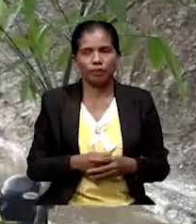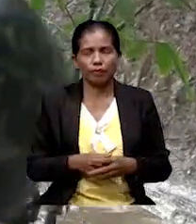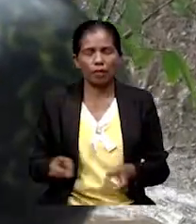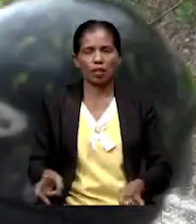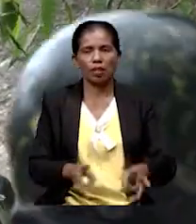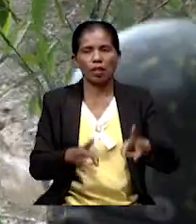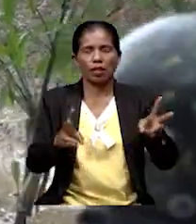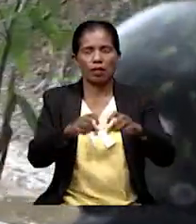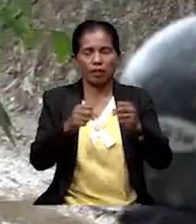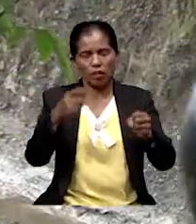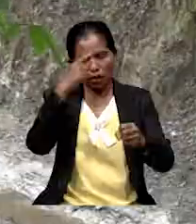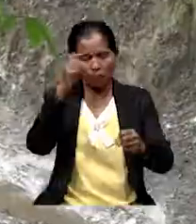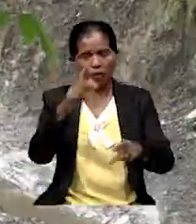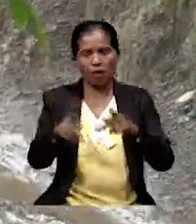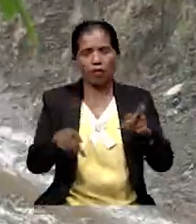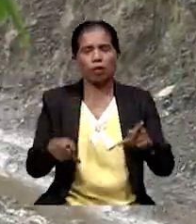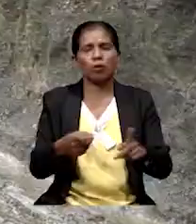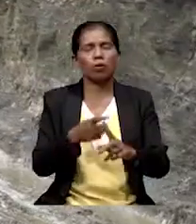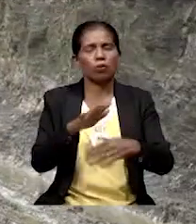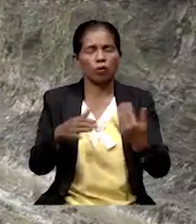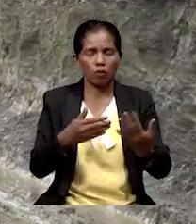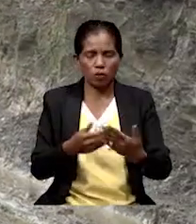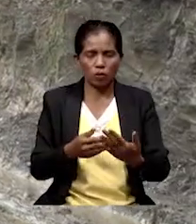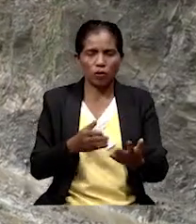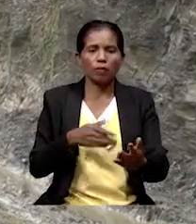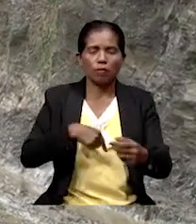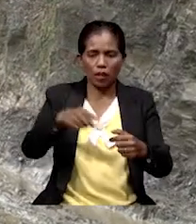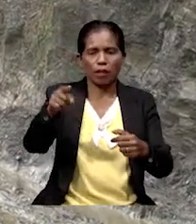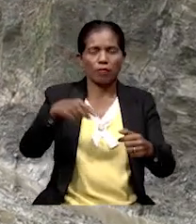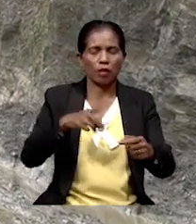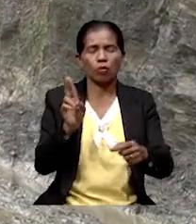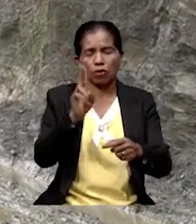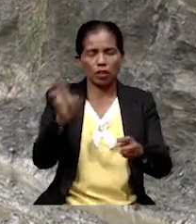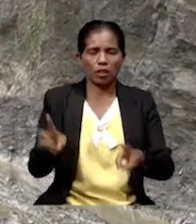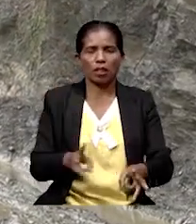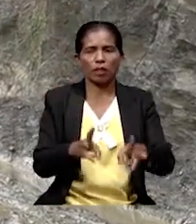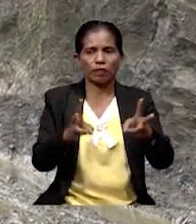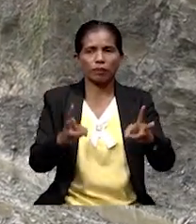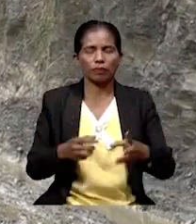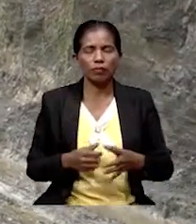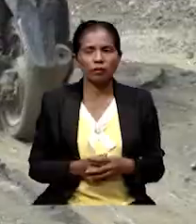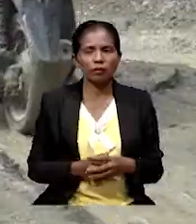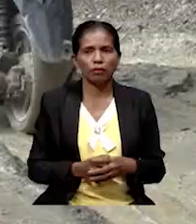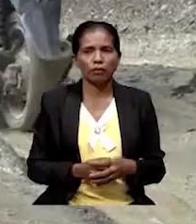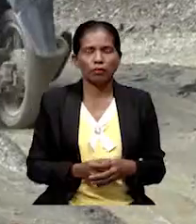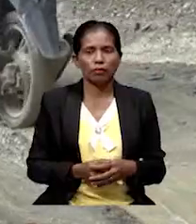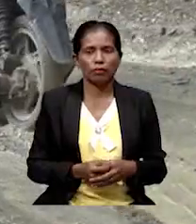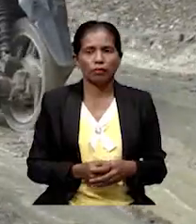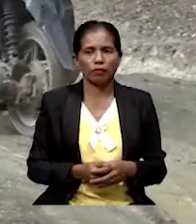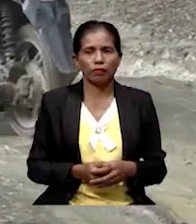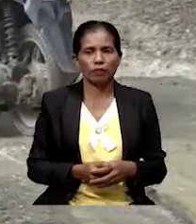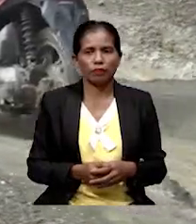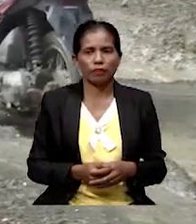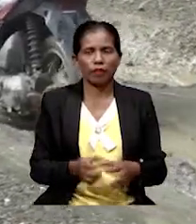nene grave tamba comunidade mori so sidala ainda ne comunidade tem lá uma ia simpatia alde lor lisa nebe agora kita amrikba tanema ka